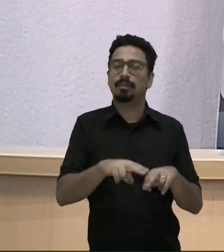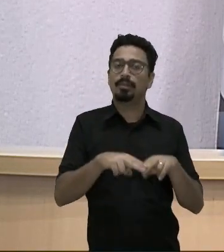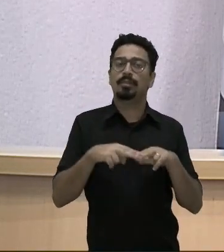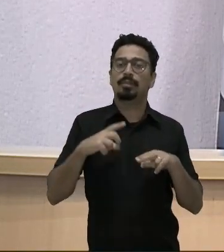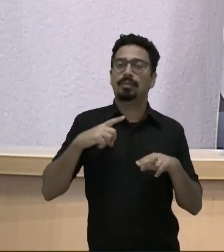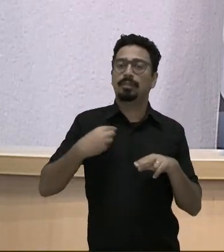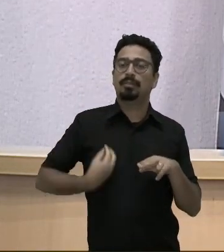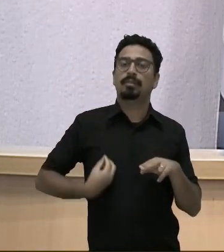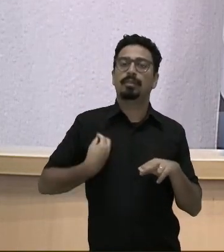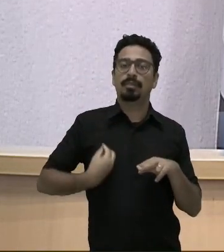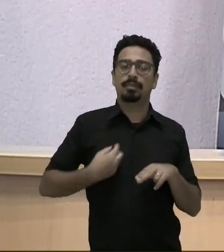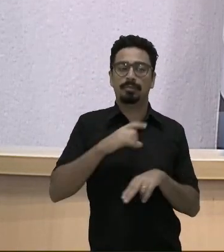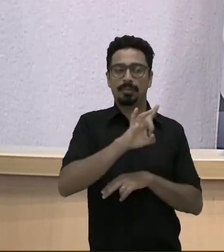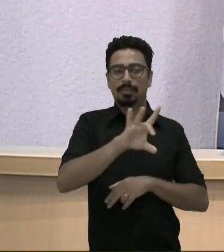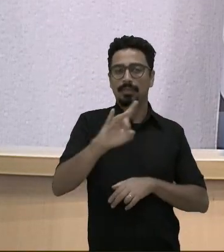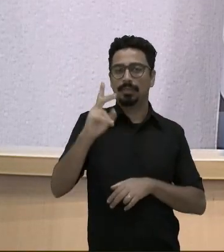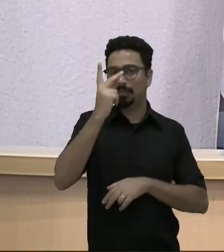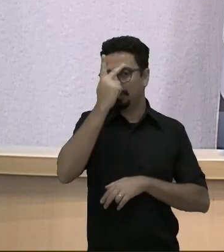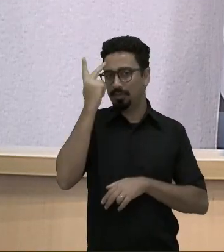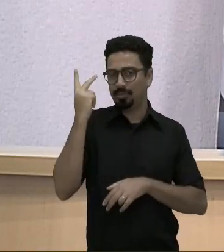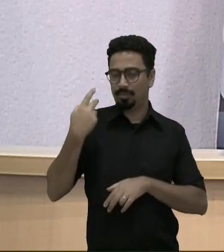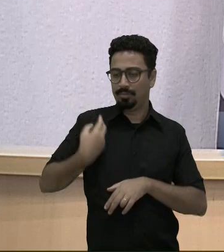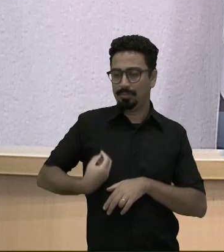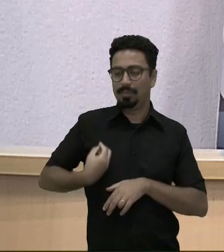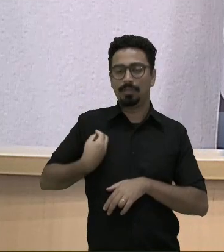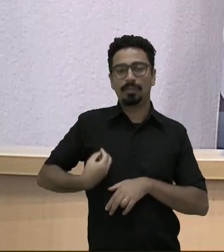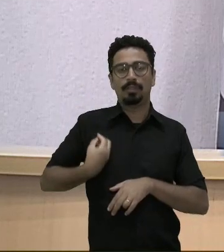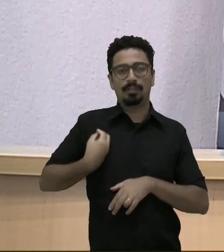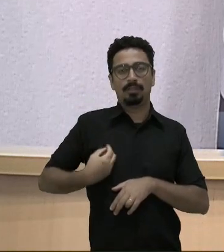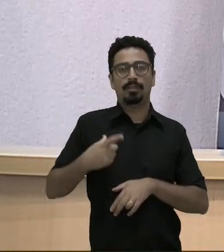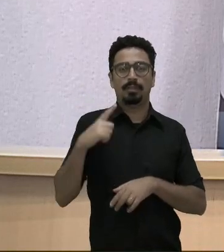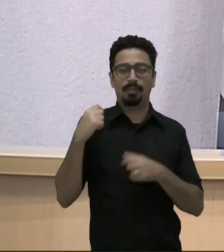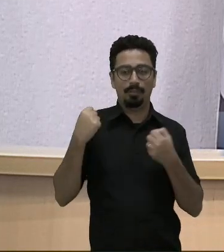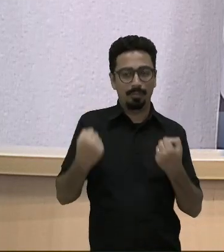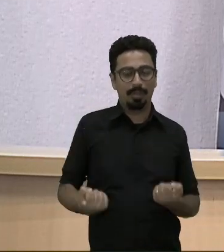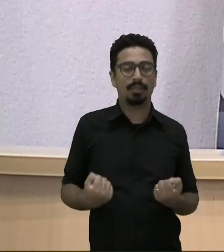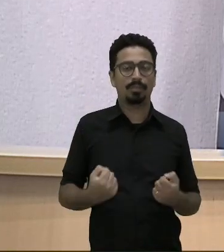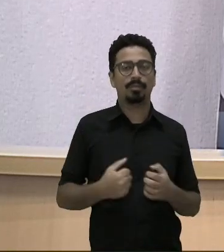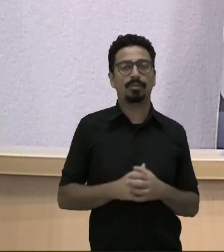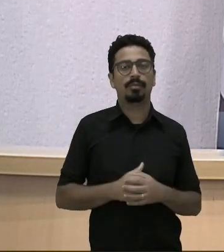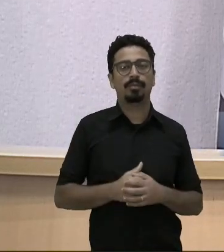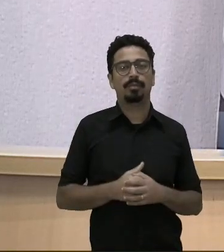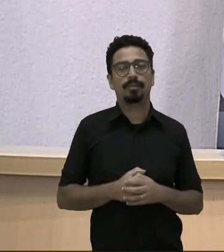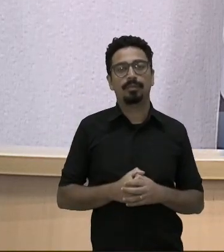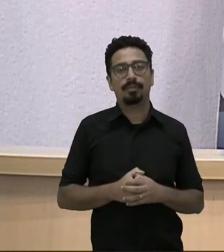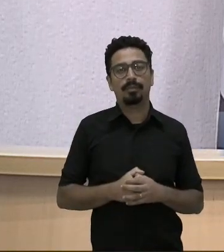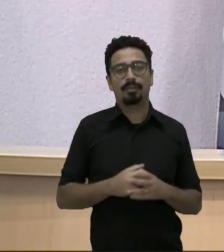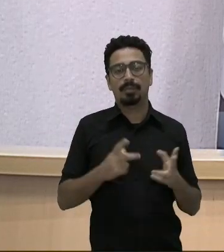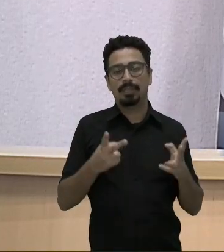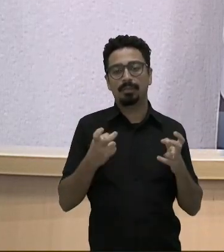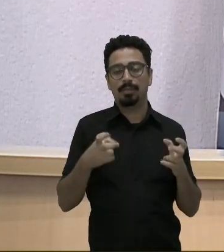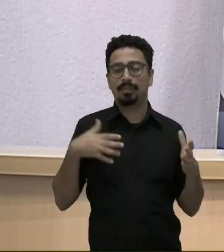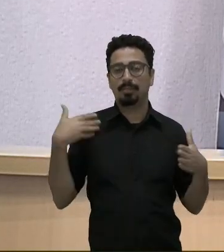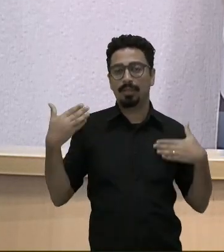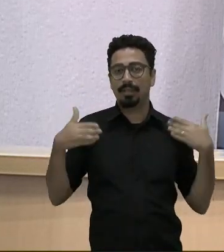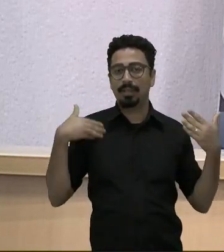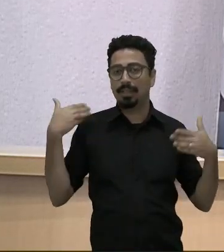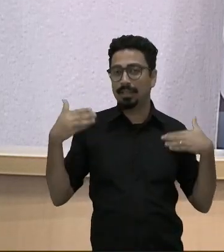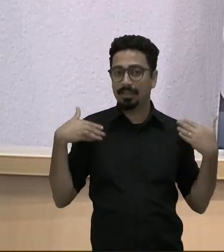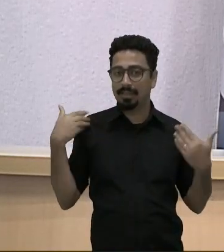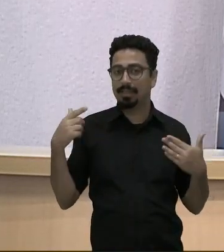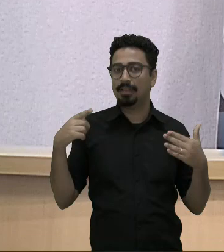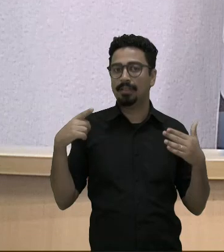pessoal, cada um que eu estou falando aqui, existe um peso. Você vê a alegria de uma festa, são